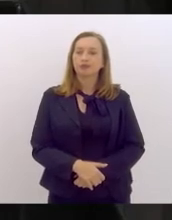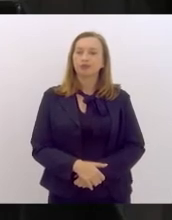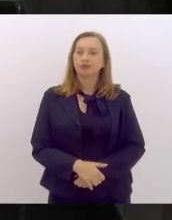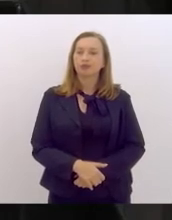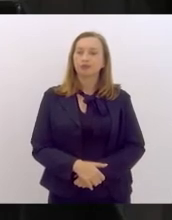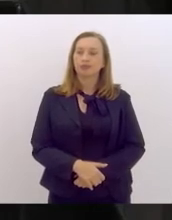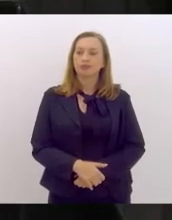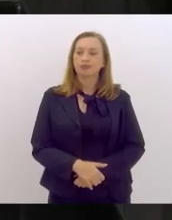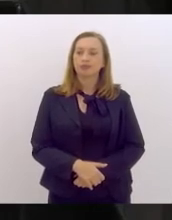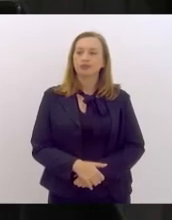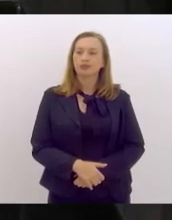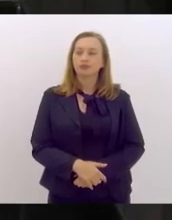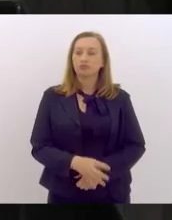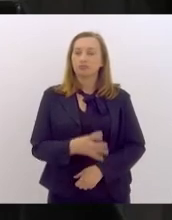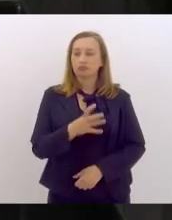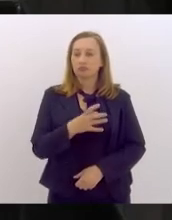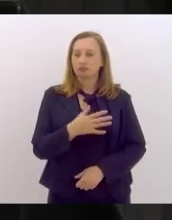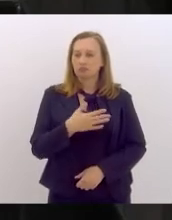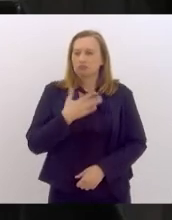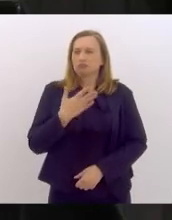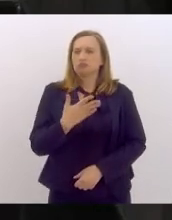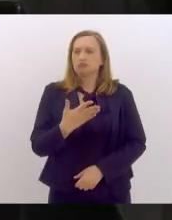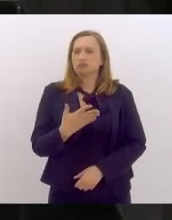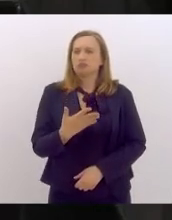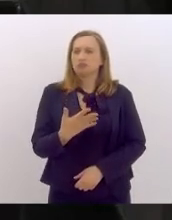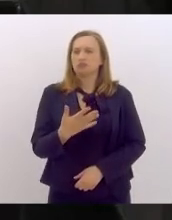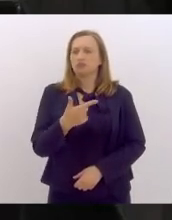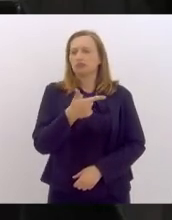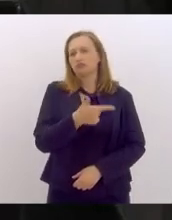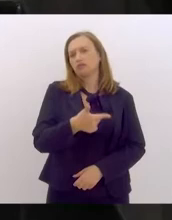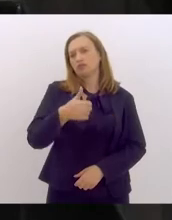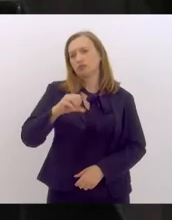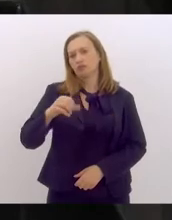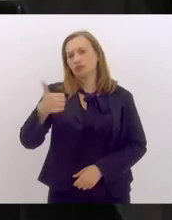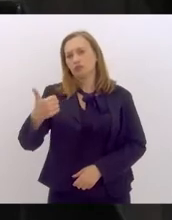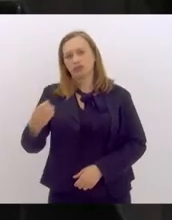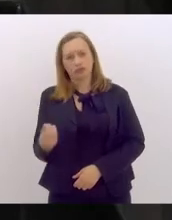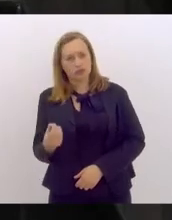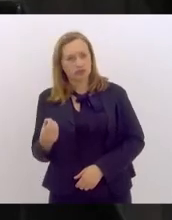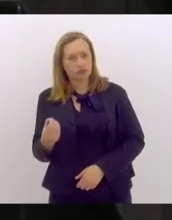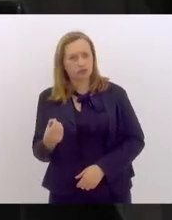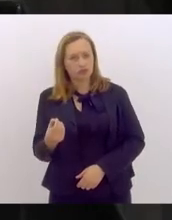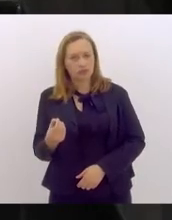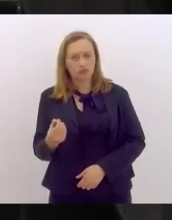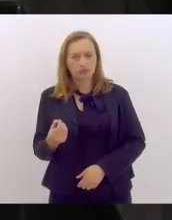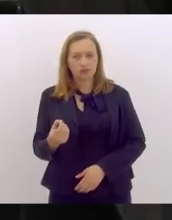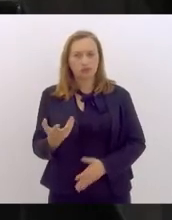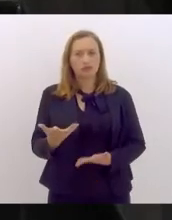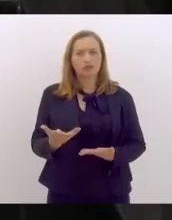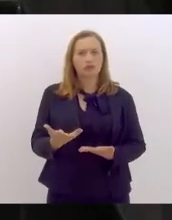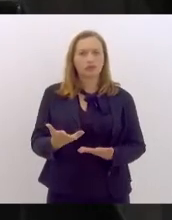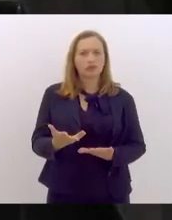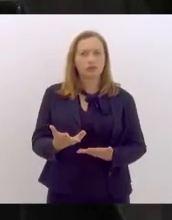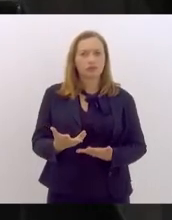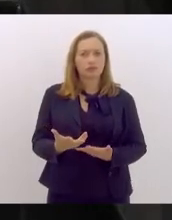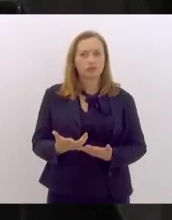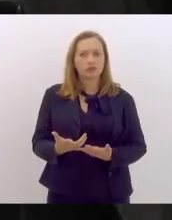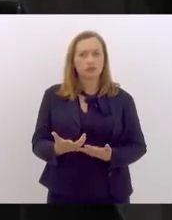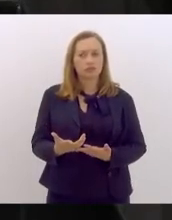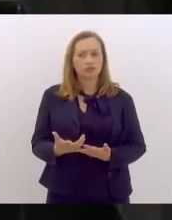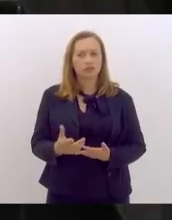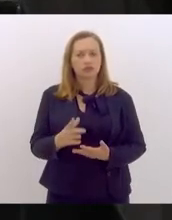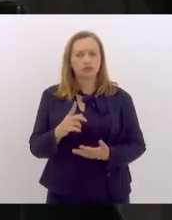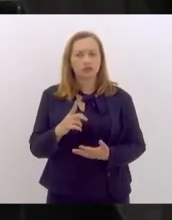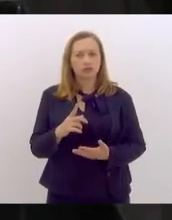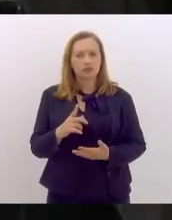a luz causou muito espanto que em 2010 ou sejas tia Ju ainda não